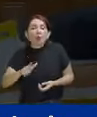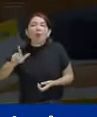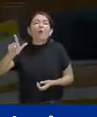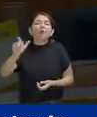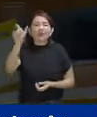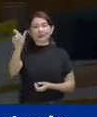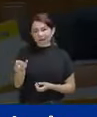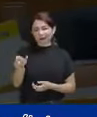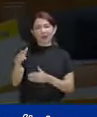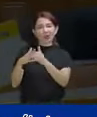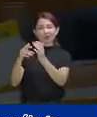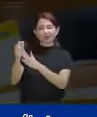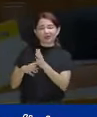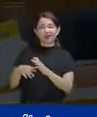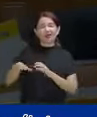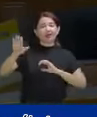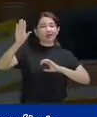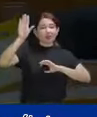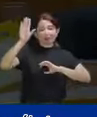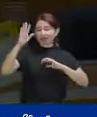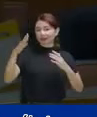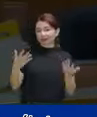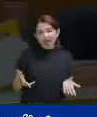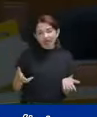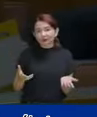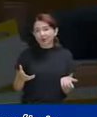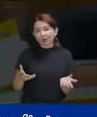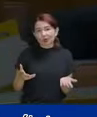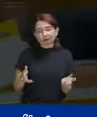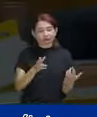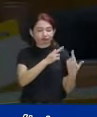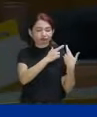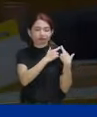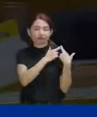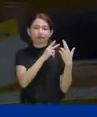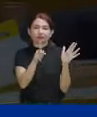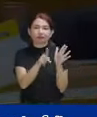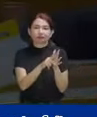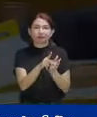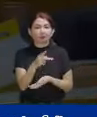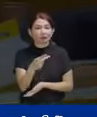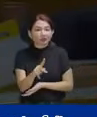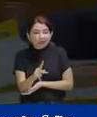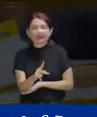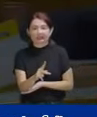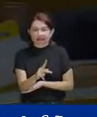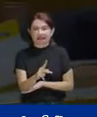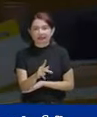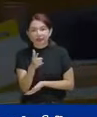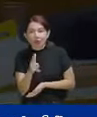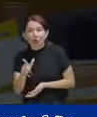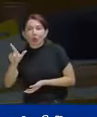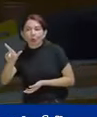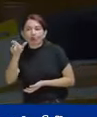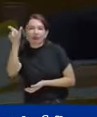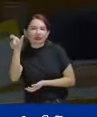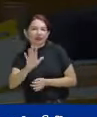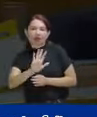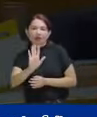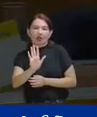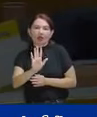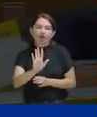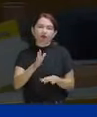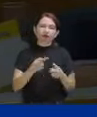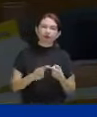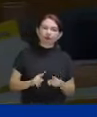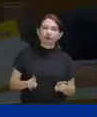contratado pelo candidato. O candidato assume, por óbvio, não é, a responsabilização por um trabalho que não foi adequadamente feito. Isso não